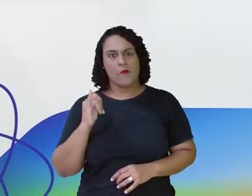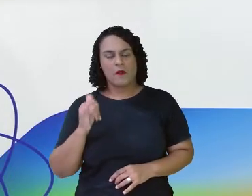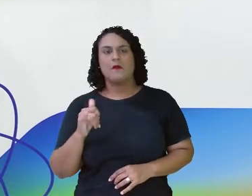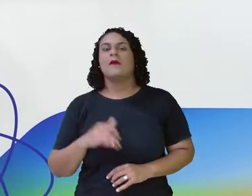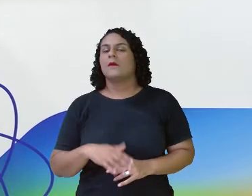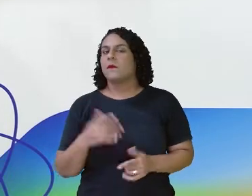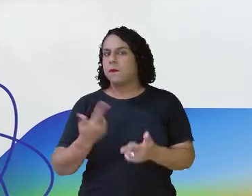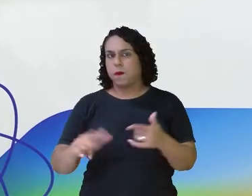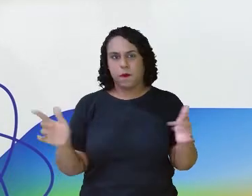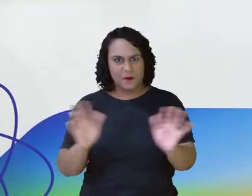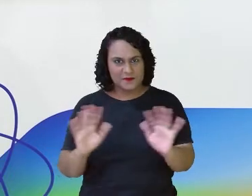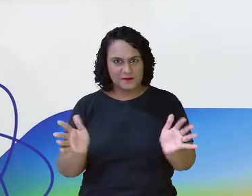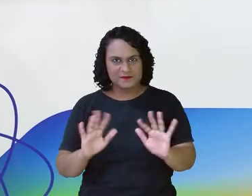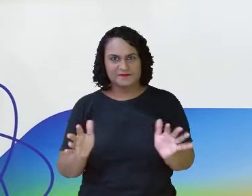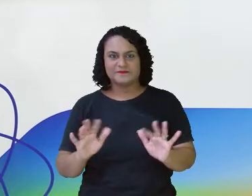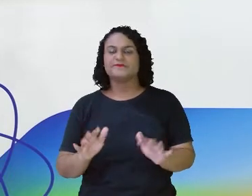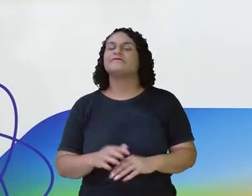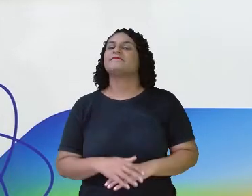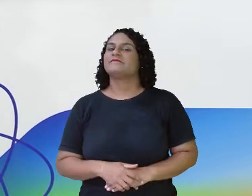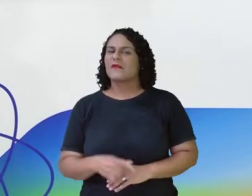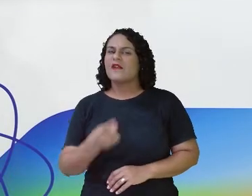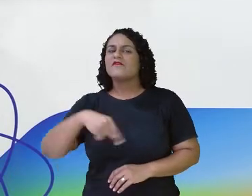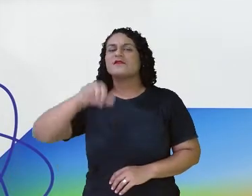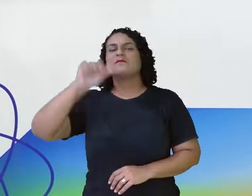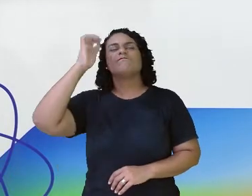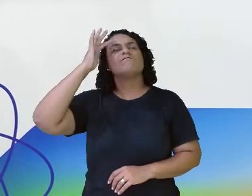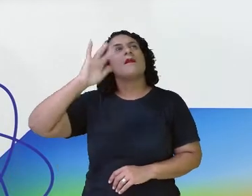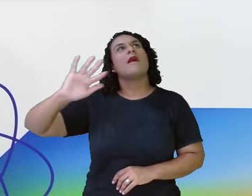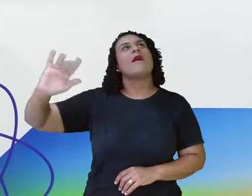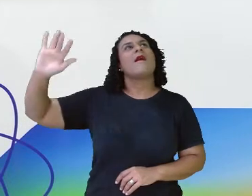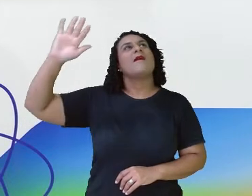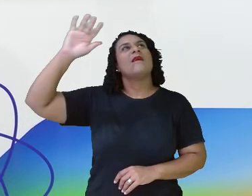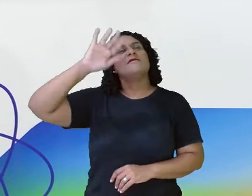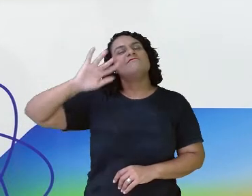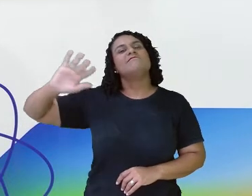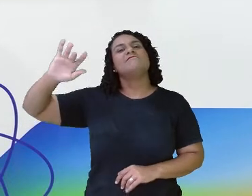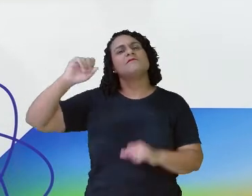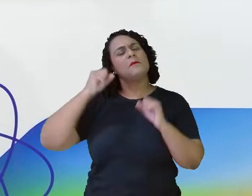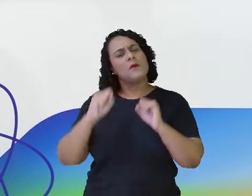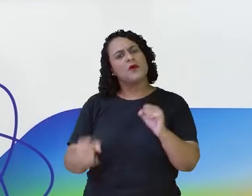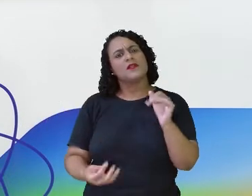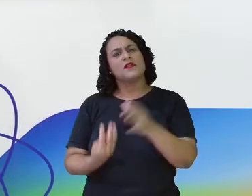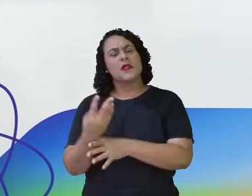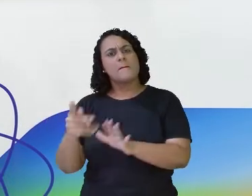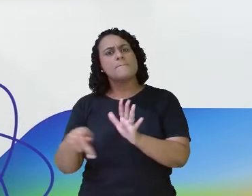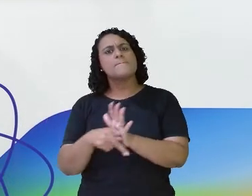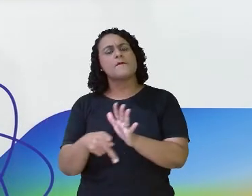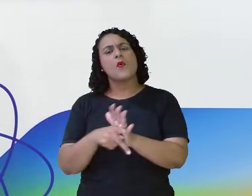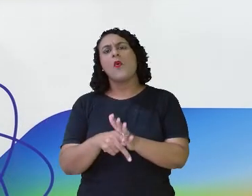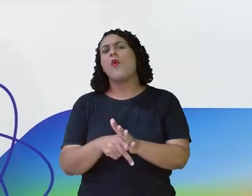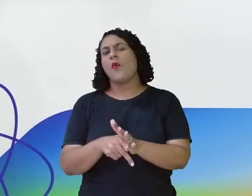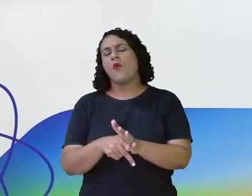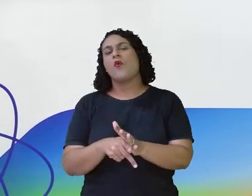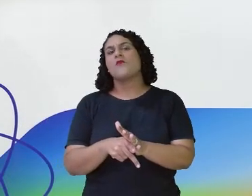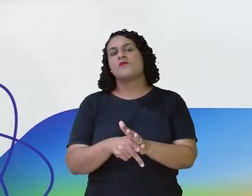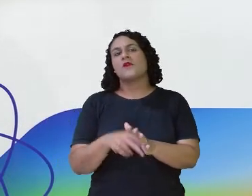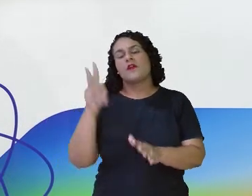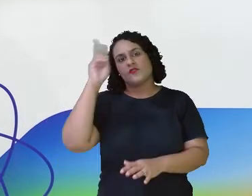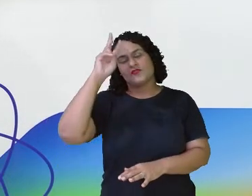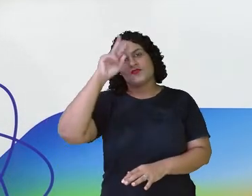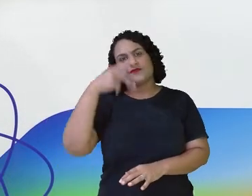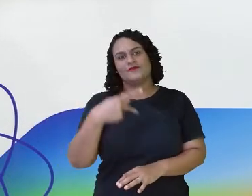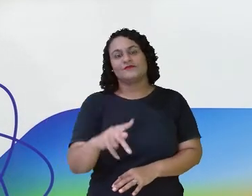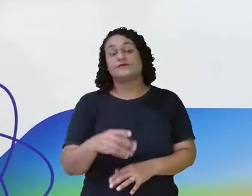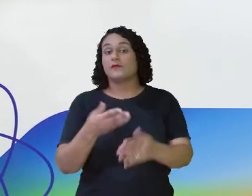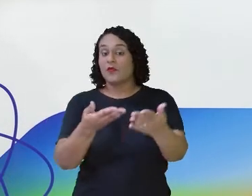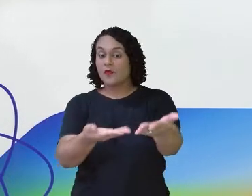tem problema não. Dá asas à imaginação aí e você pode até criar a sua própria versão. Inclusive, eu já convido